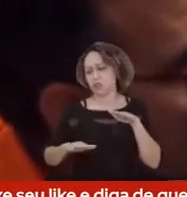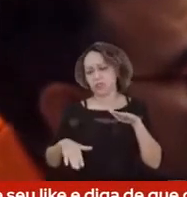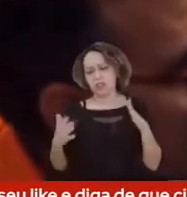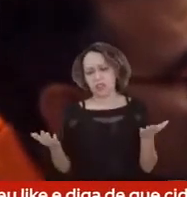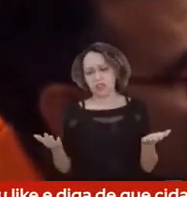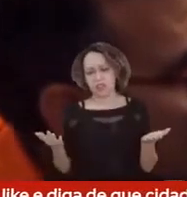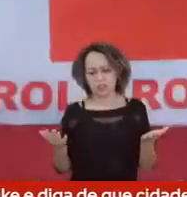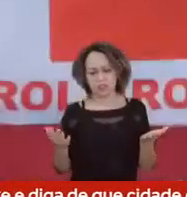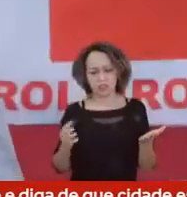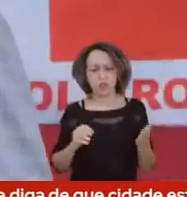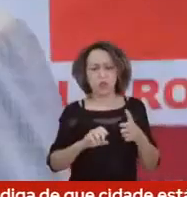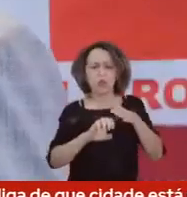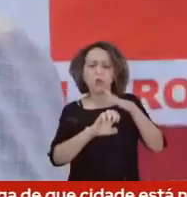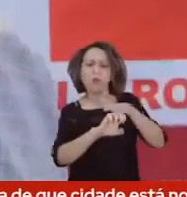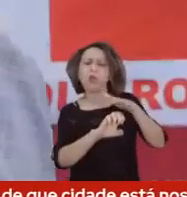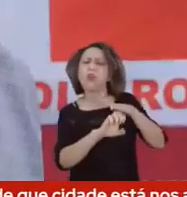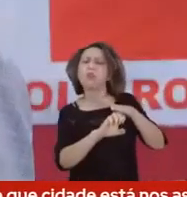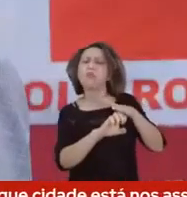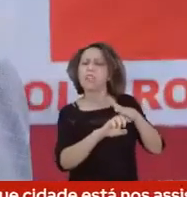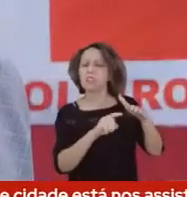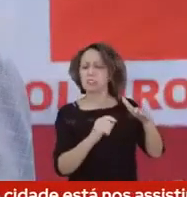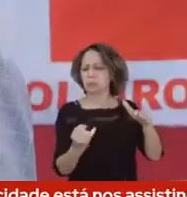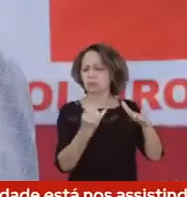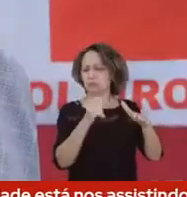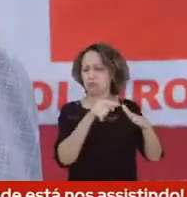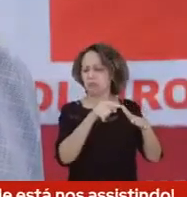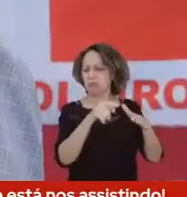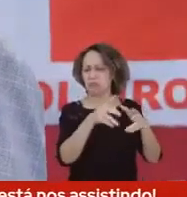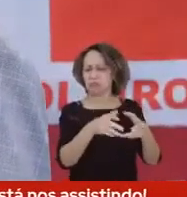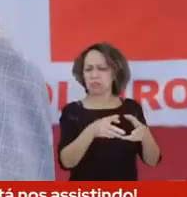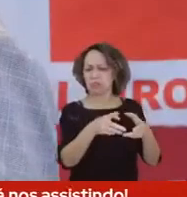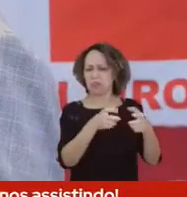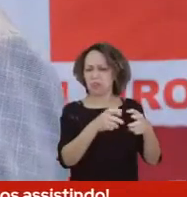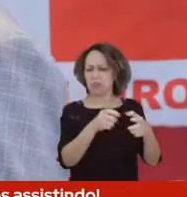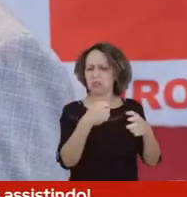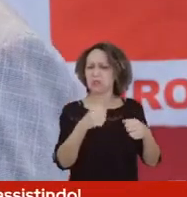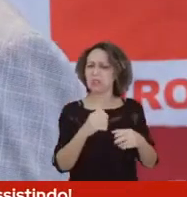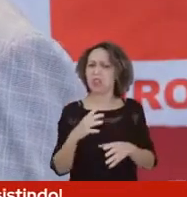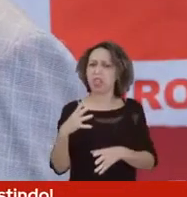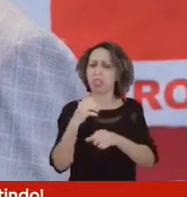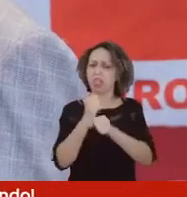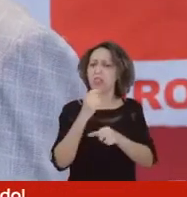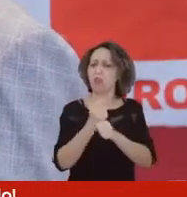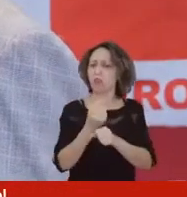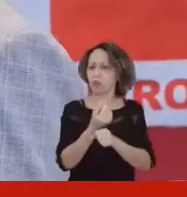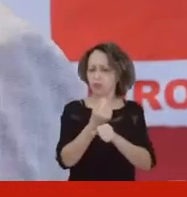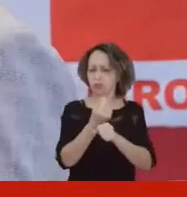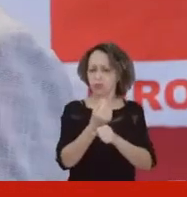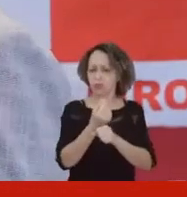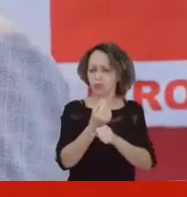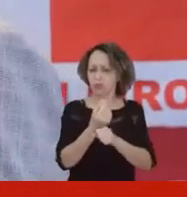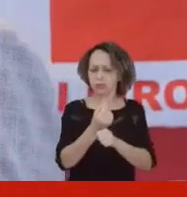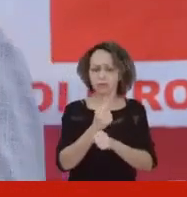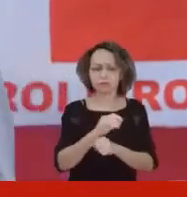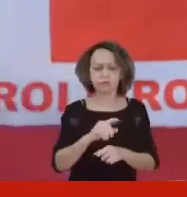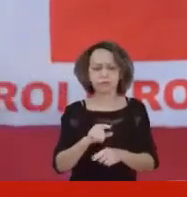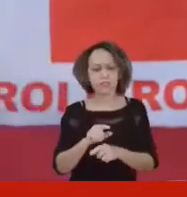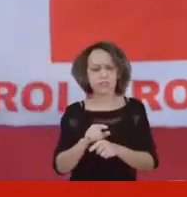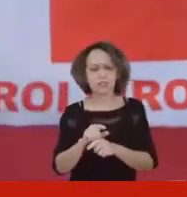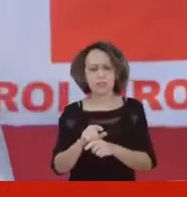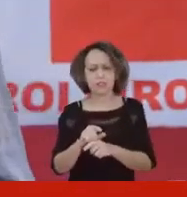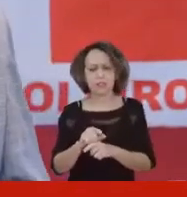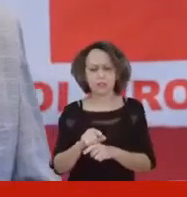da Petrobras, ela tem que ter lucro. O Zé Sérgio foi presidente, ele sabe que eu nunca defendi que a Petrobras